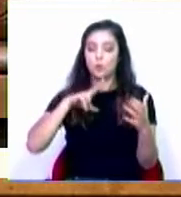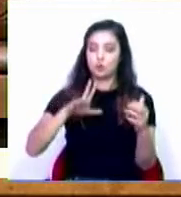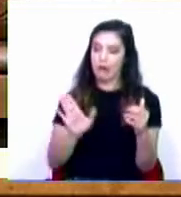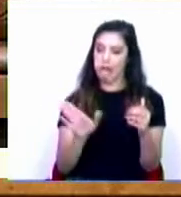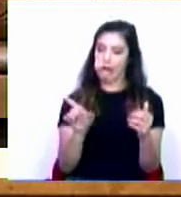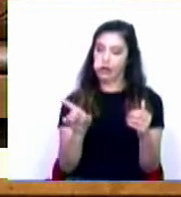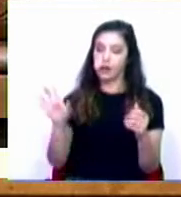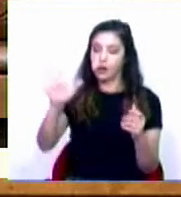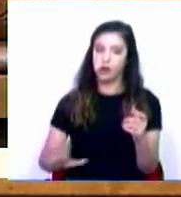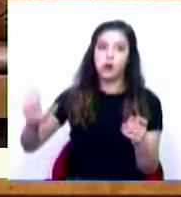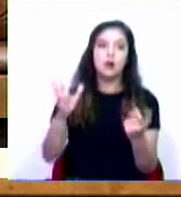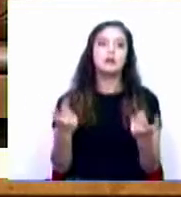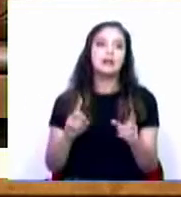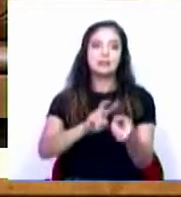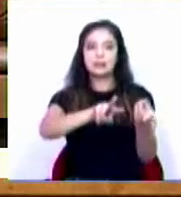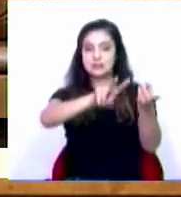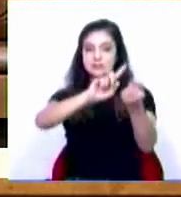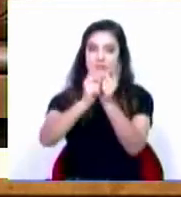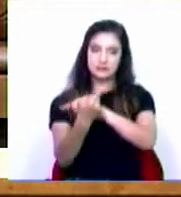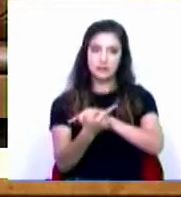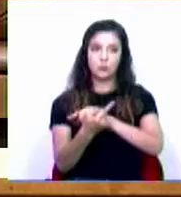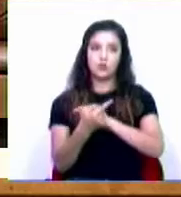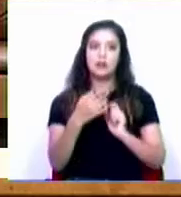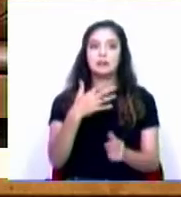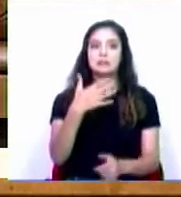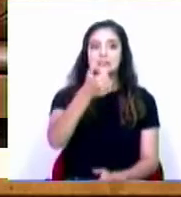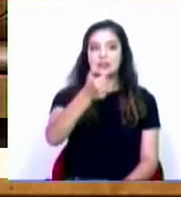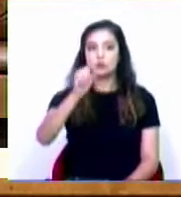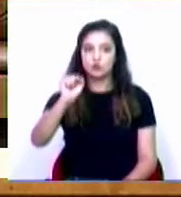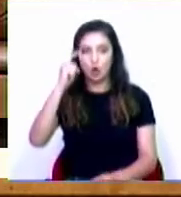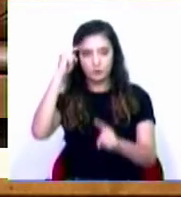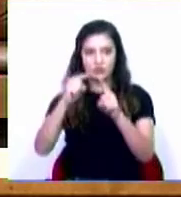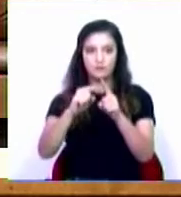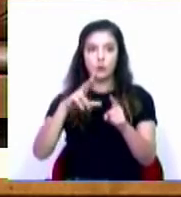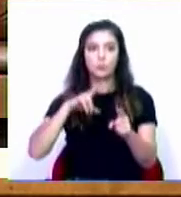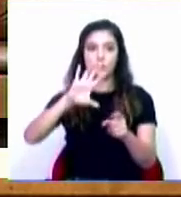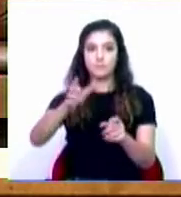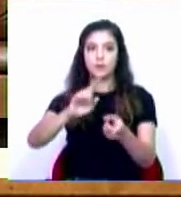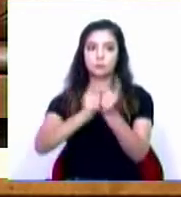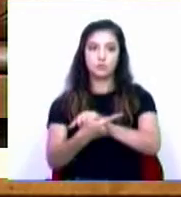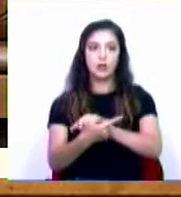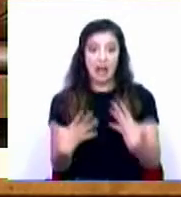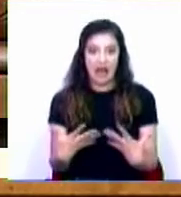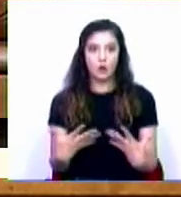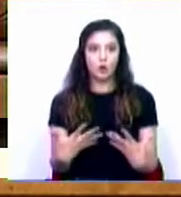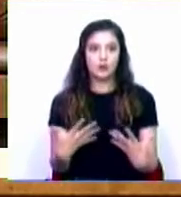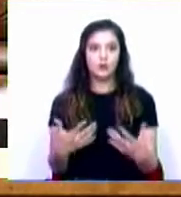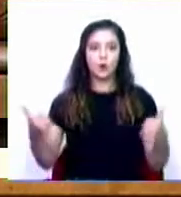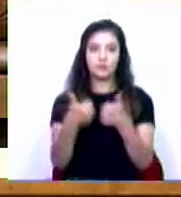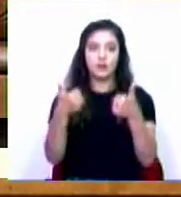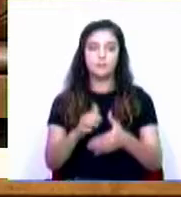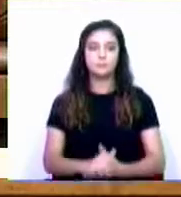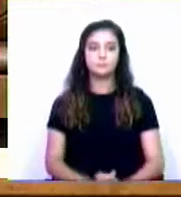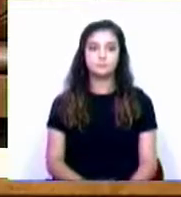como a transição digital, a tecnologia 5G, para transformar o país e torná-lo mais competitivo. Este é o momento da competitividade.